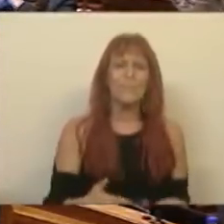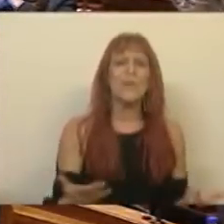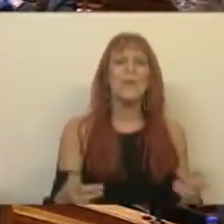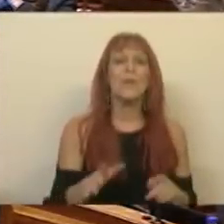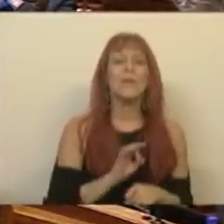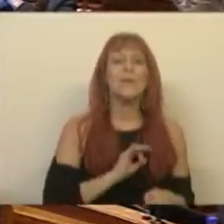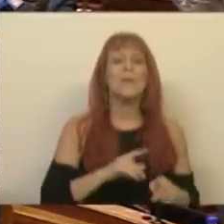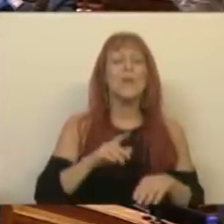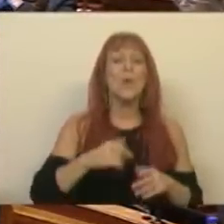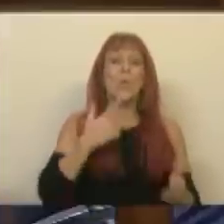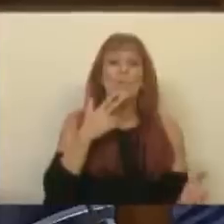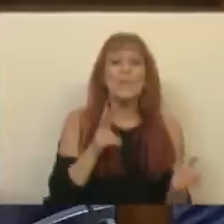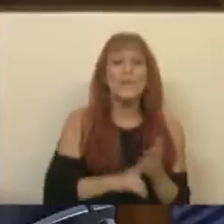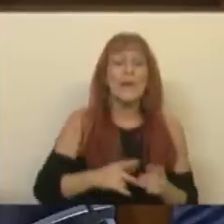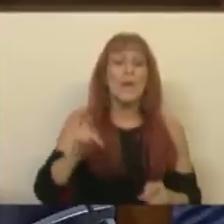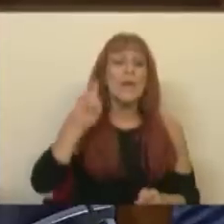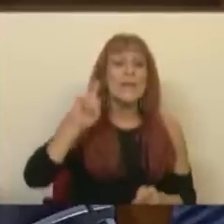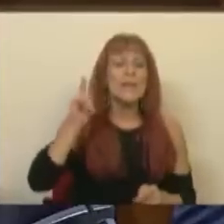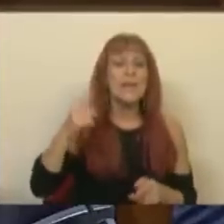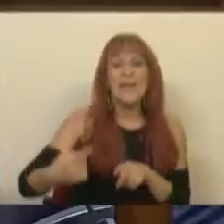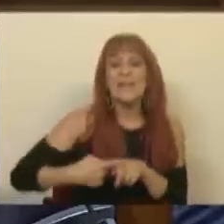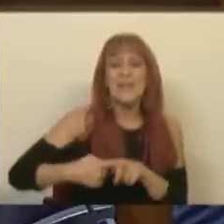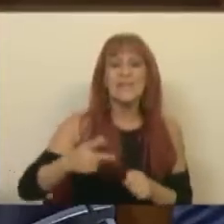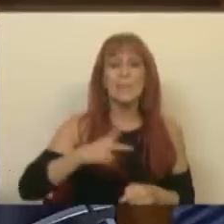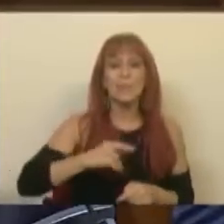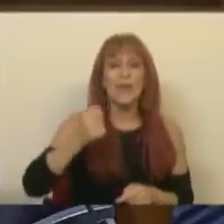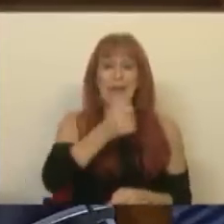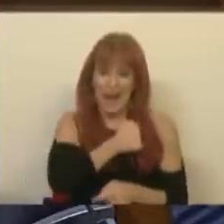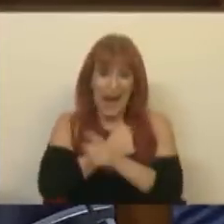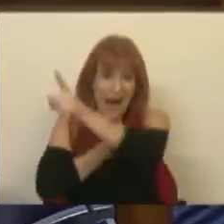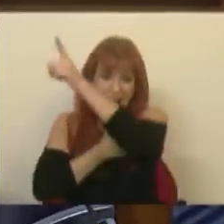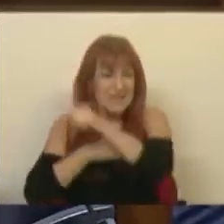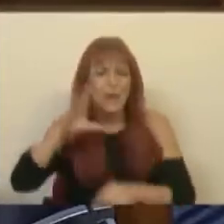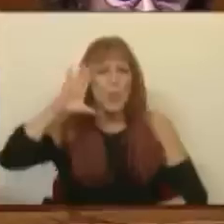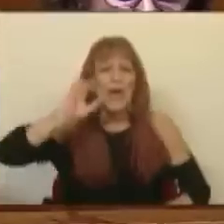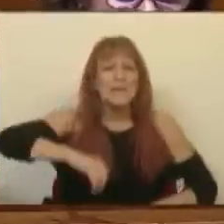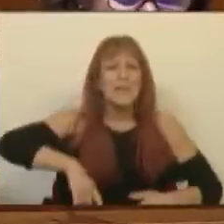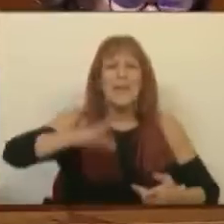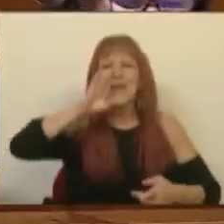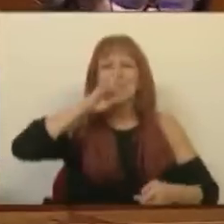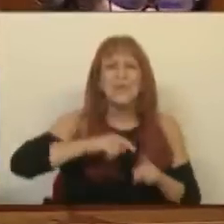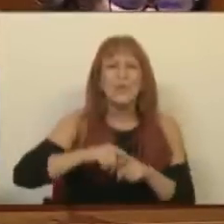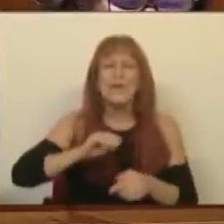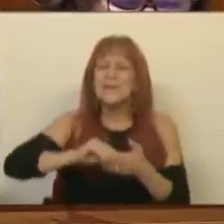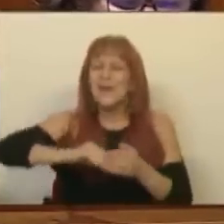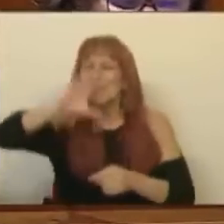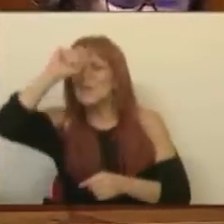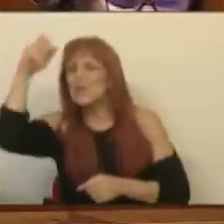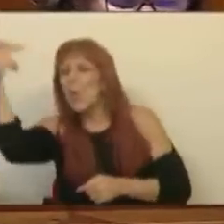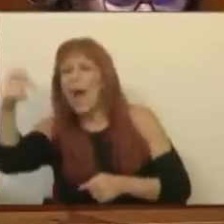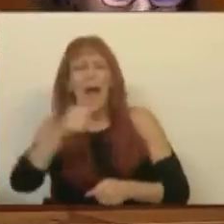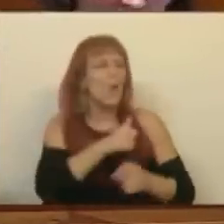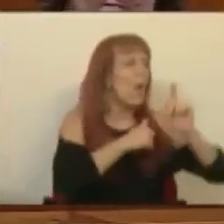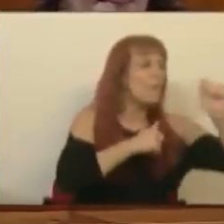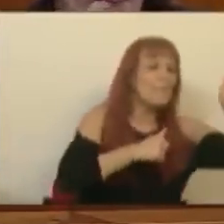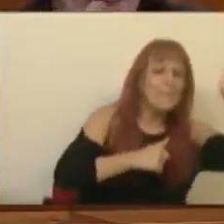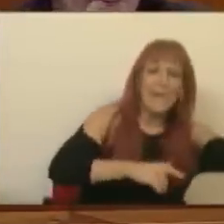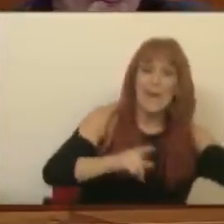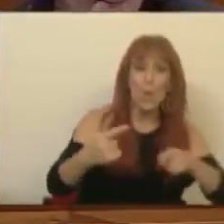obrigado verdadeiramente conta para os portugueses que estão lá em casa não é saber se isso Deputado está bem